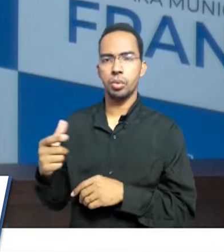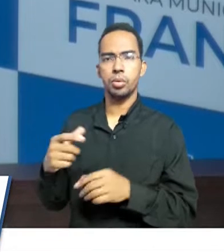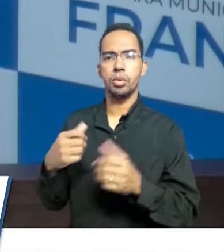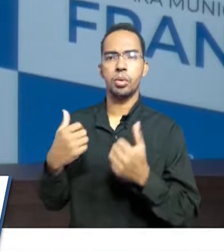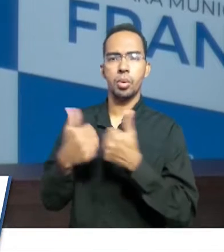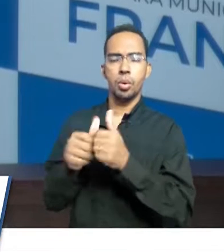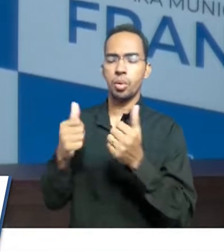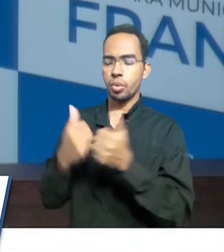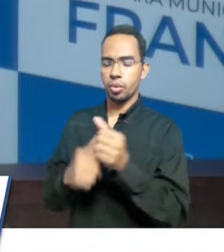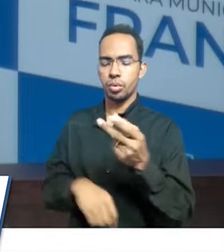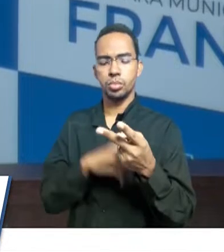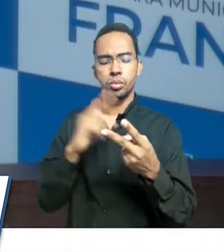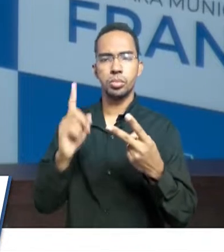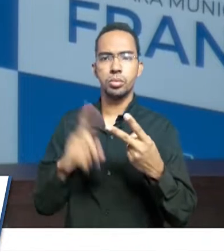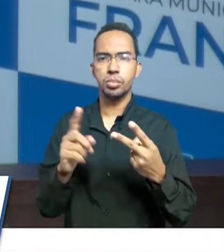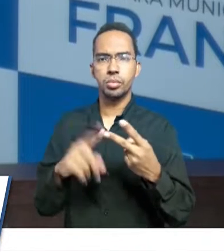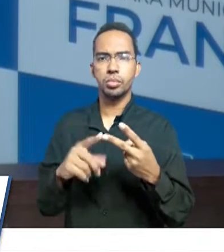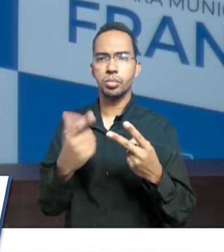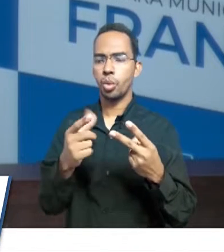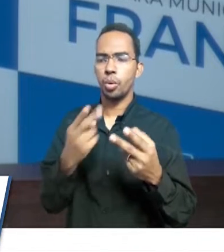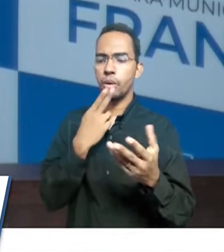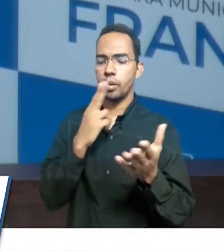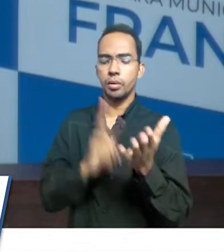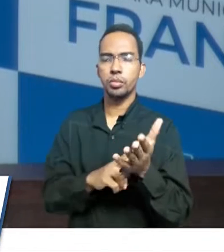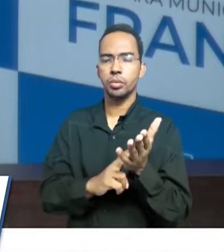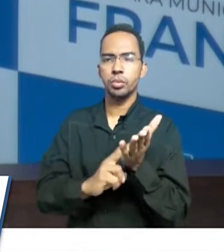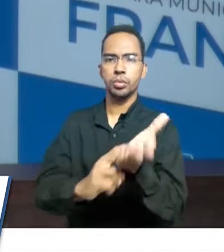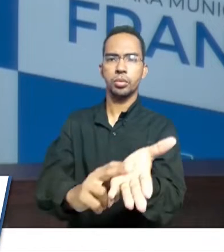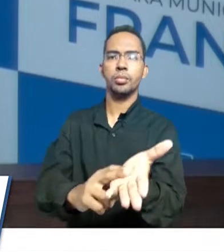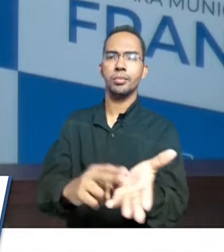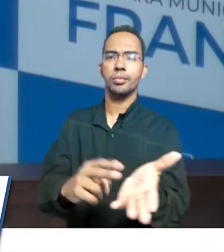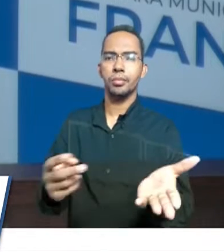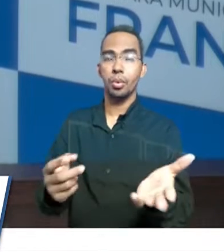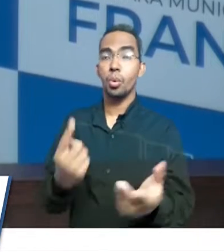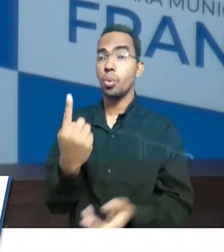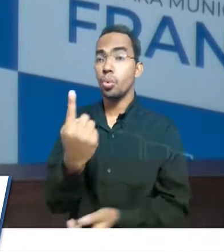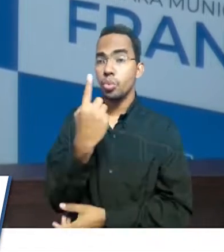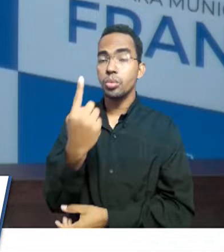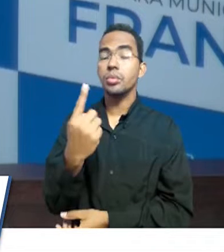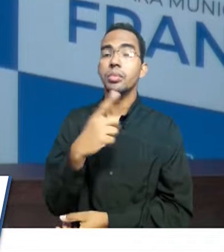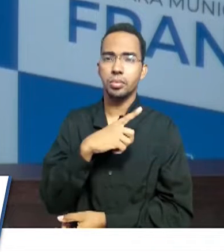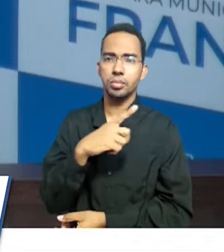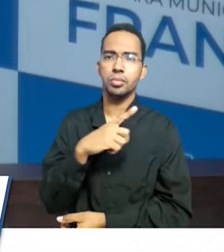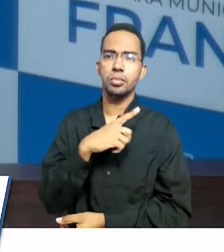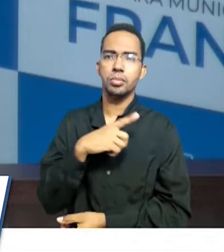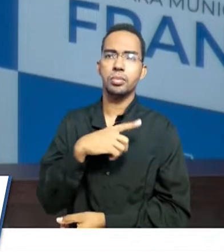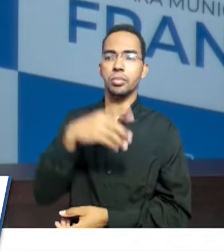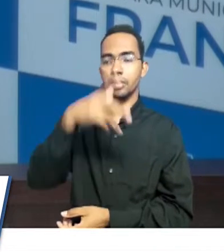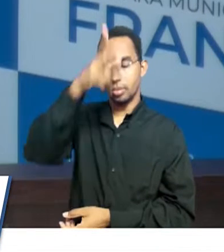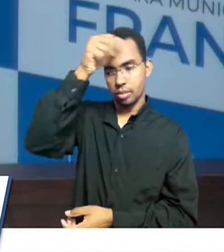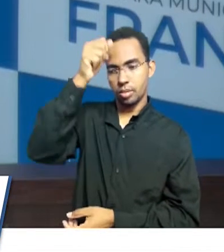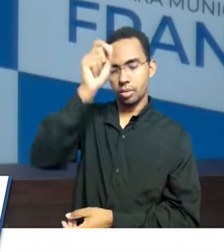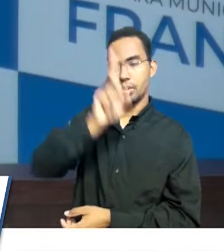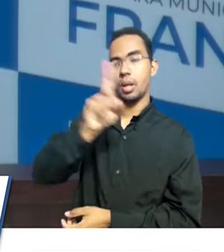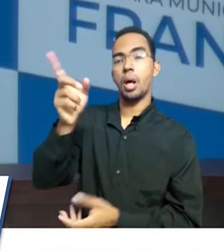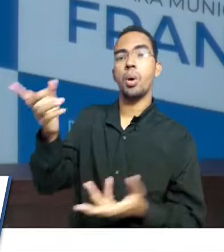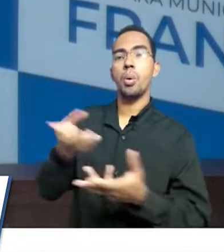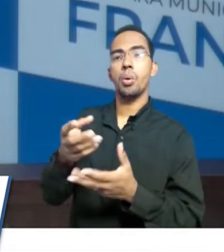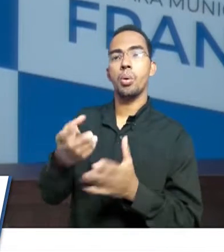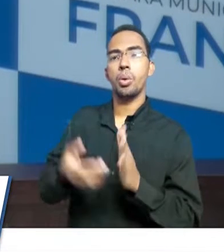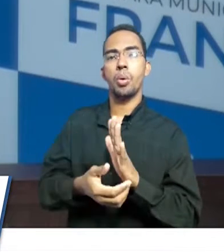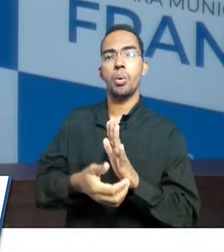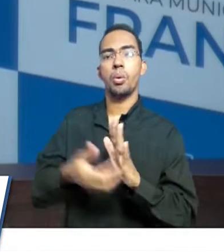temos correio. A única coisa que a gente tem da prefeitura lá atualmente é remoção de lixo